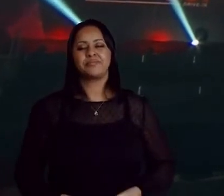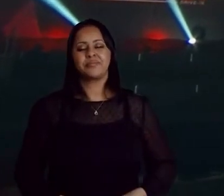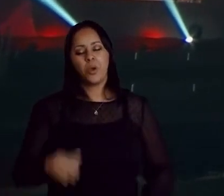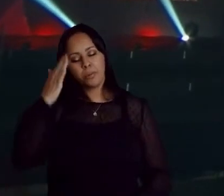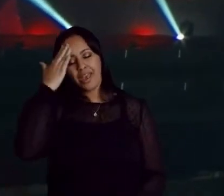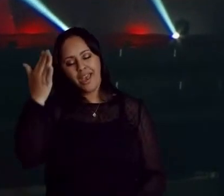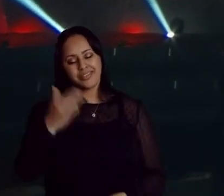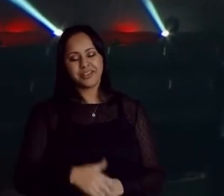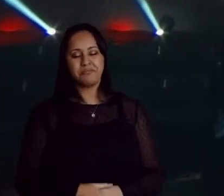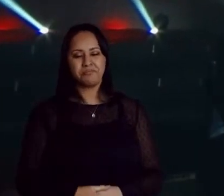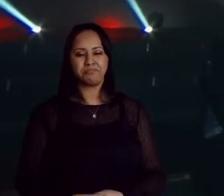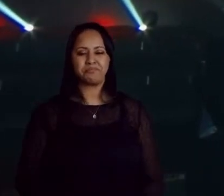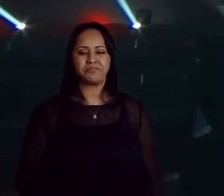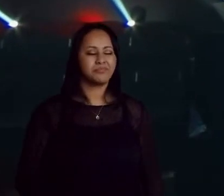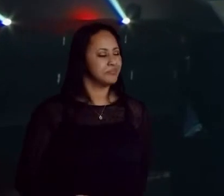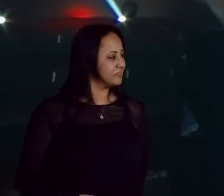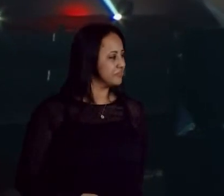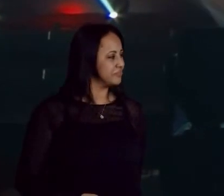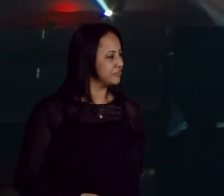vez. Também, mano.